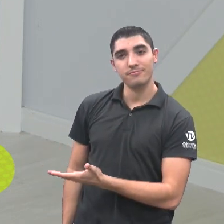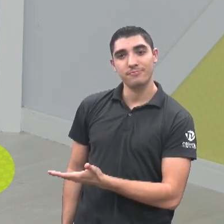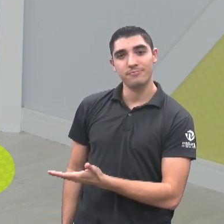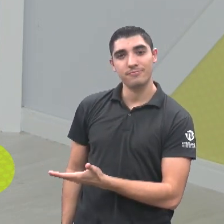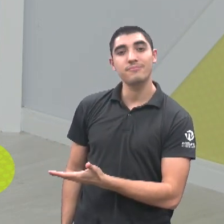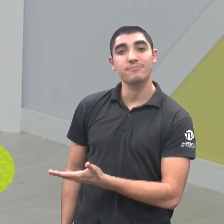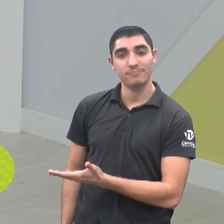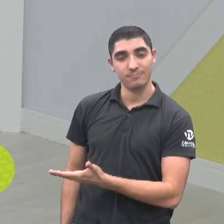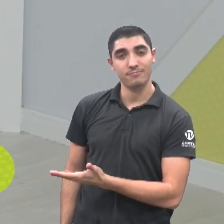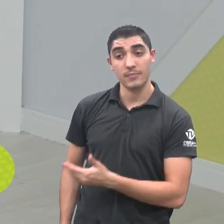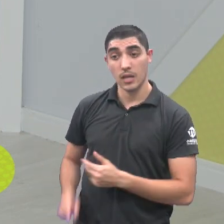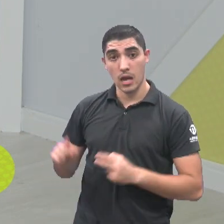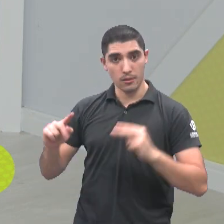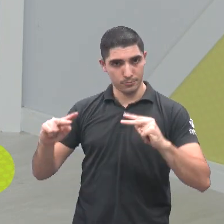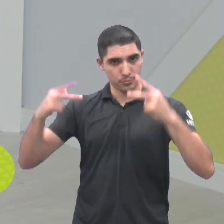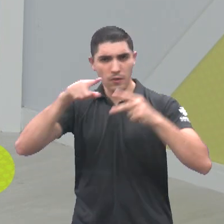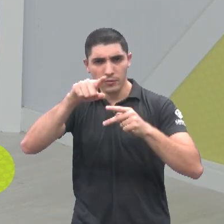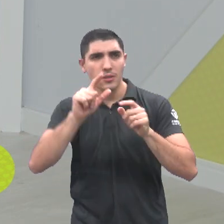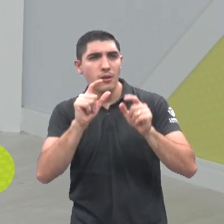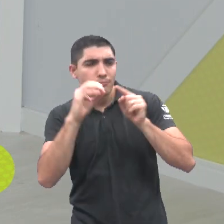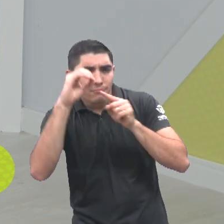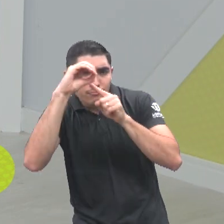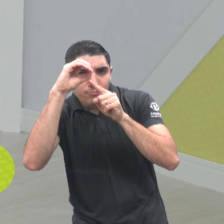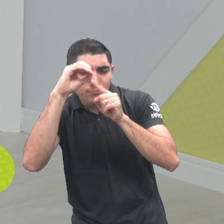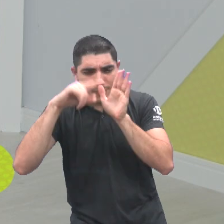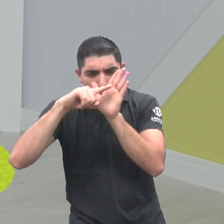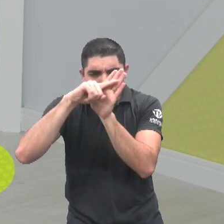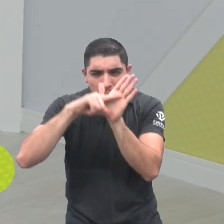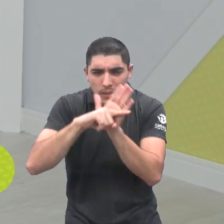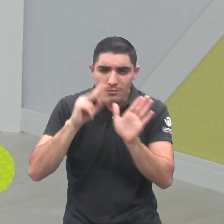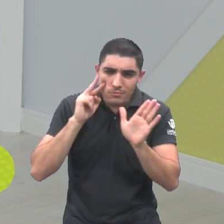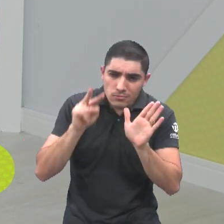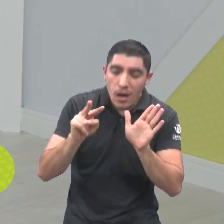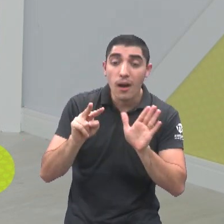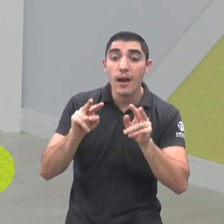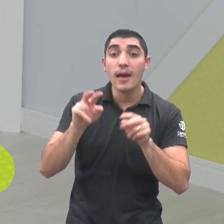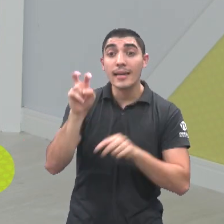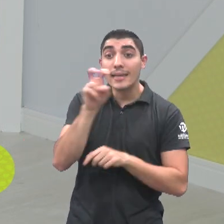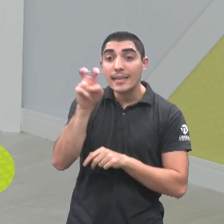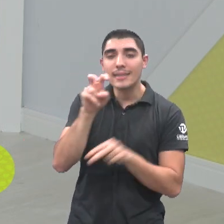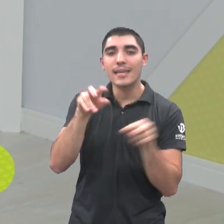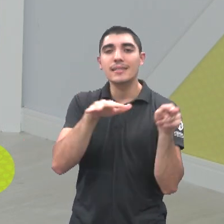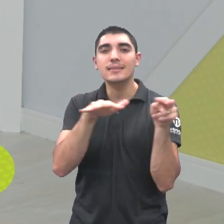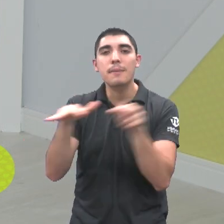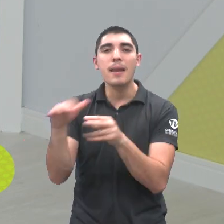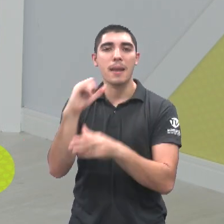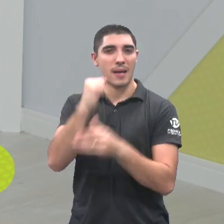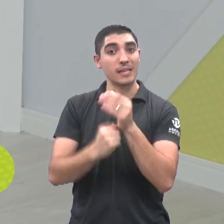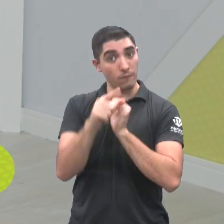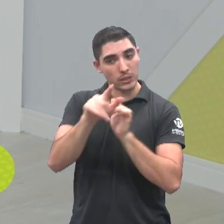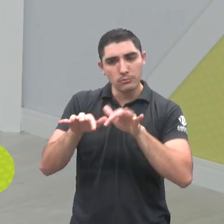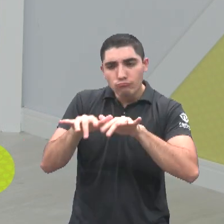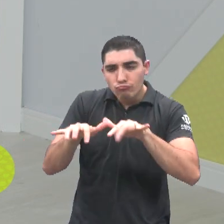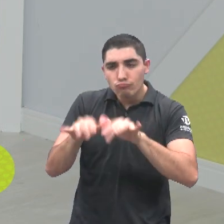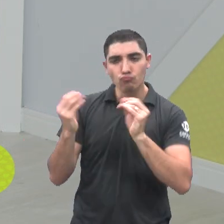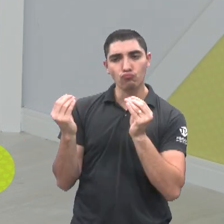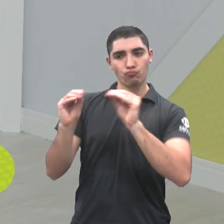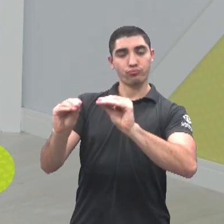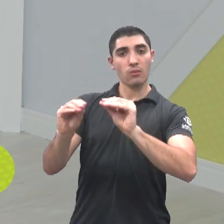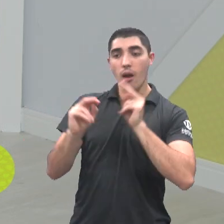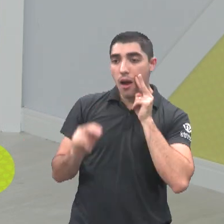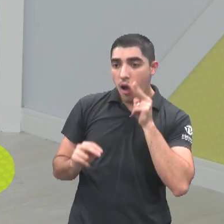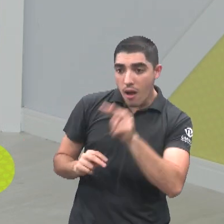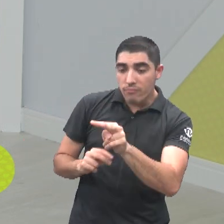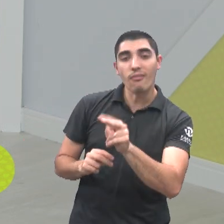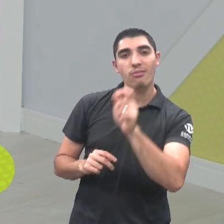www.sjc.sp.gov.br e na barra de busca você procura lá 5ª Semana de Basquete, você digita na verdade, né? 5ª Semana de Basquete, você vai conseguir ver toda a